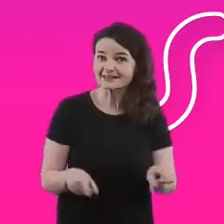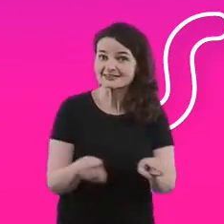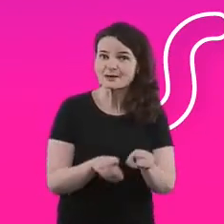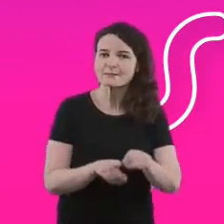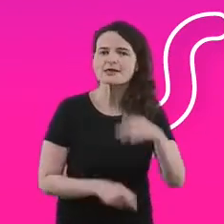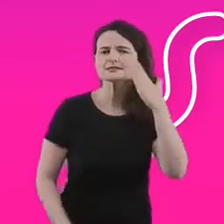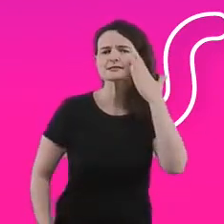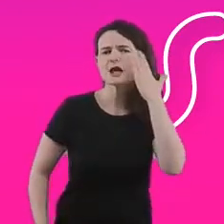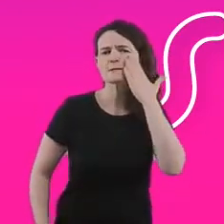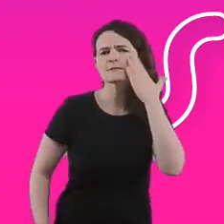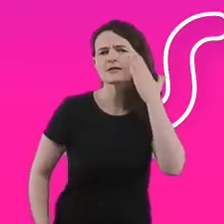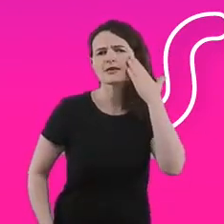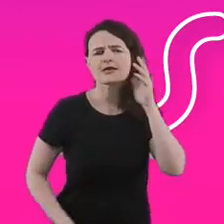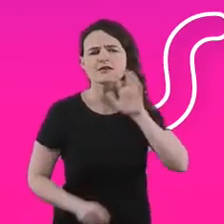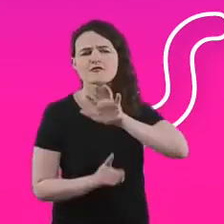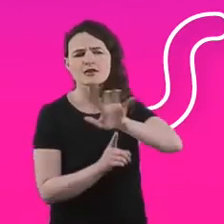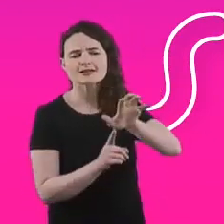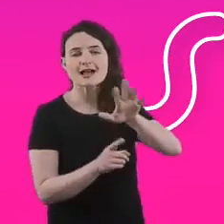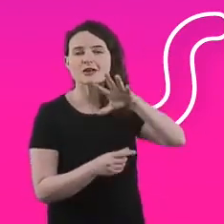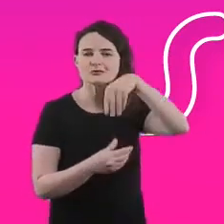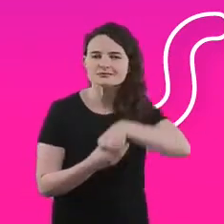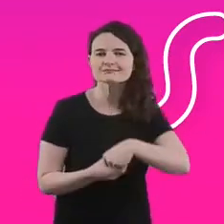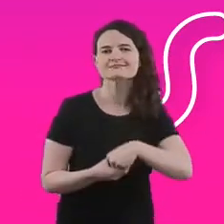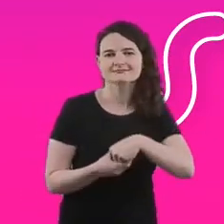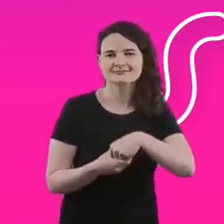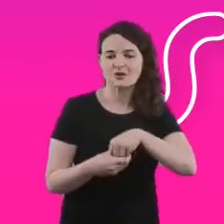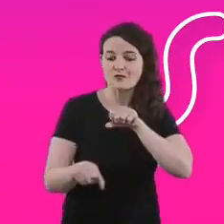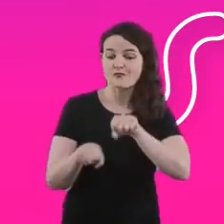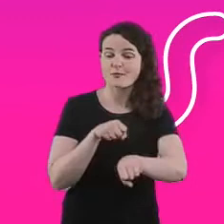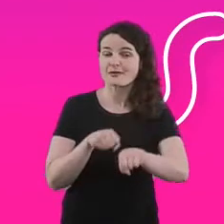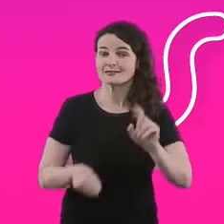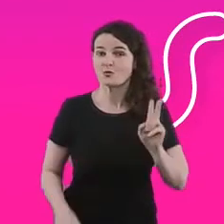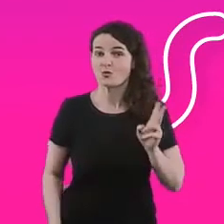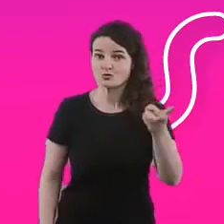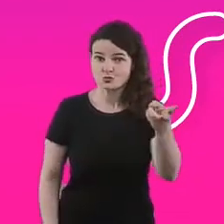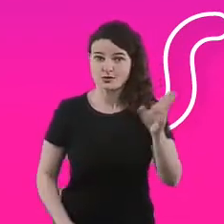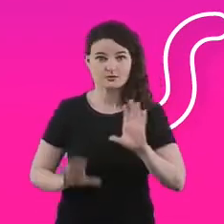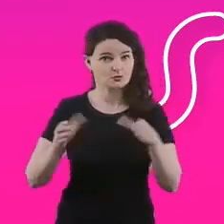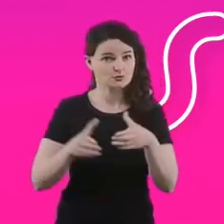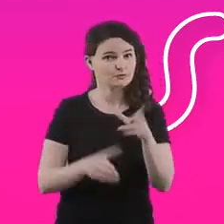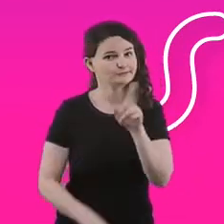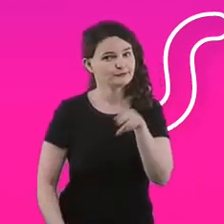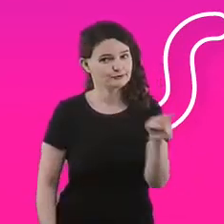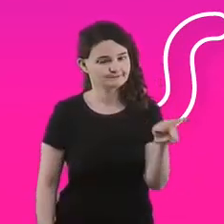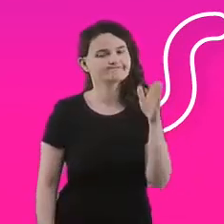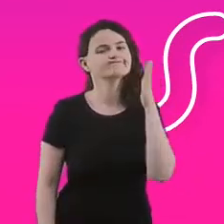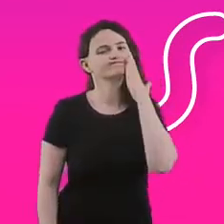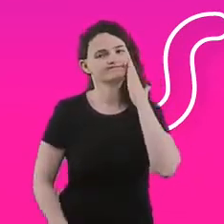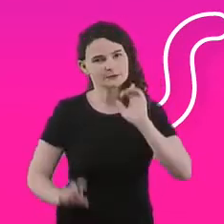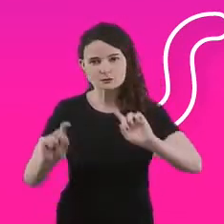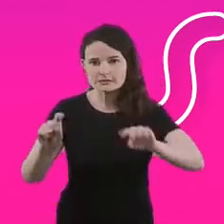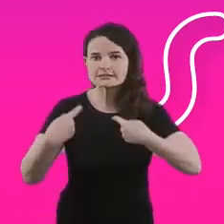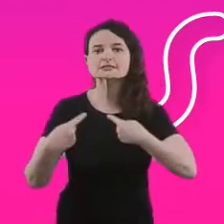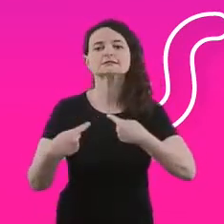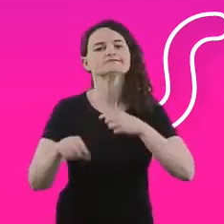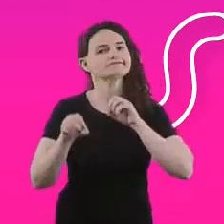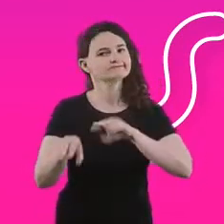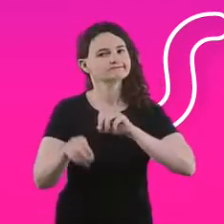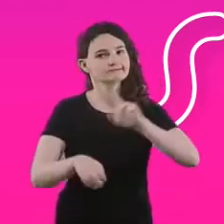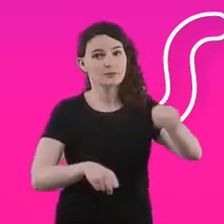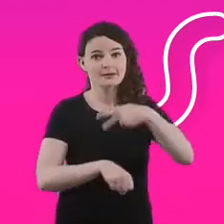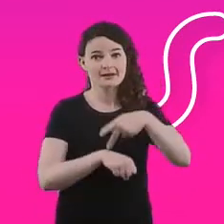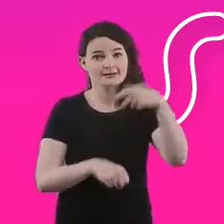impactos da transformação digital, sobre o processo de formação continuada dos professores, que a gente sabe que é um dos grandes desafios da educação no país, e a gente